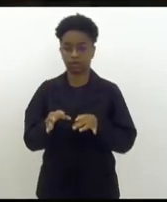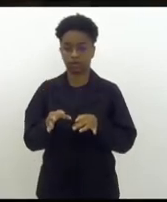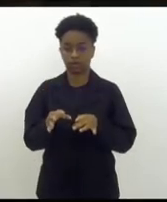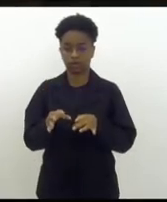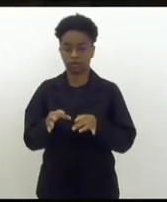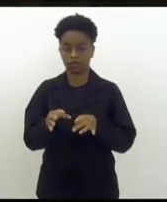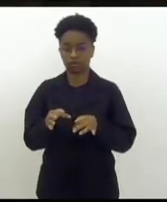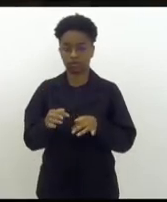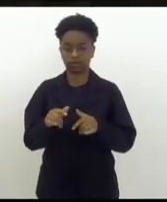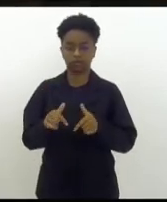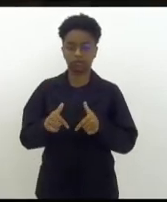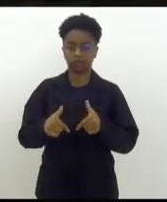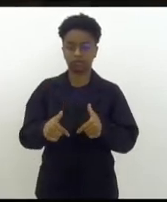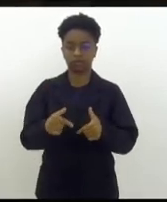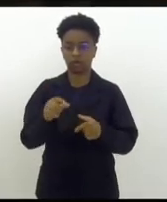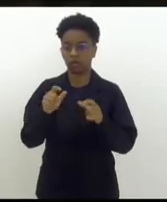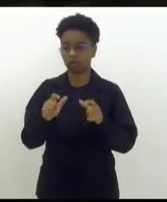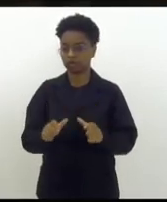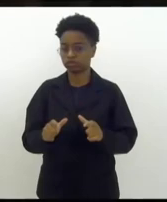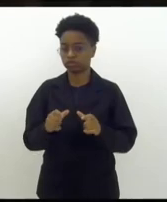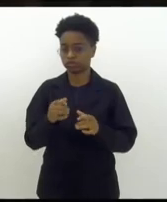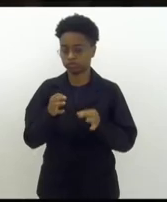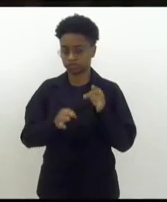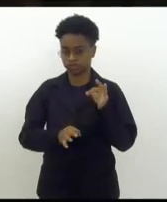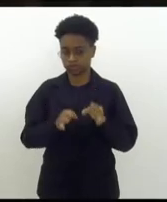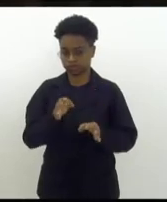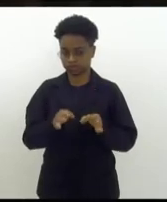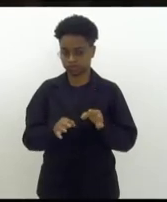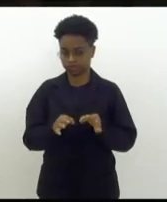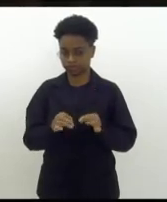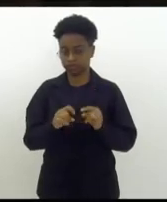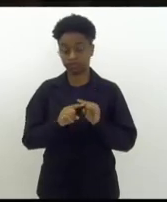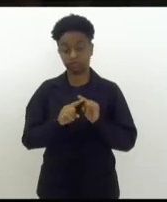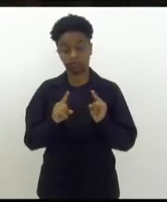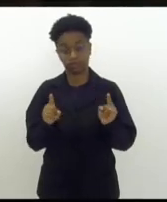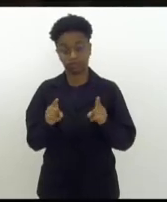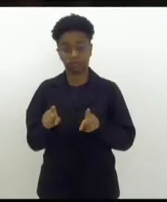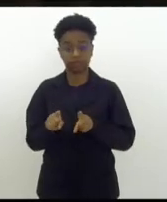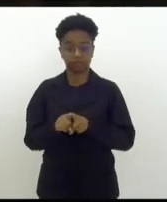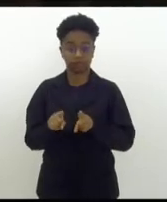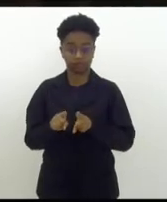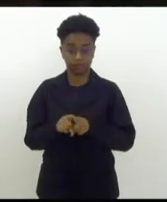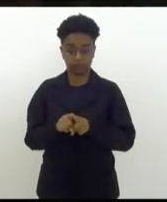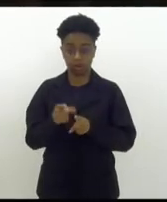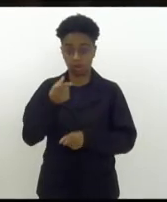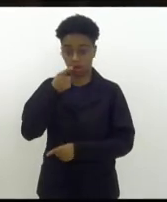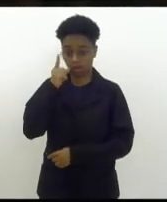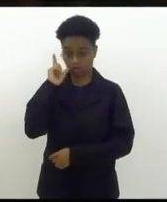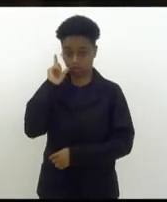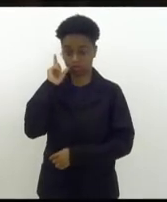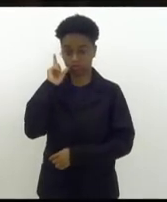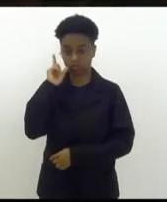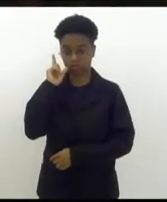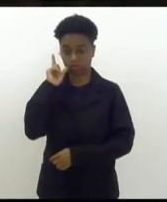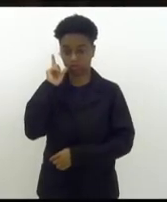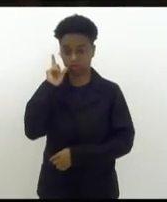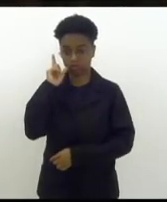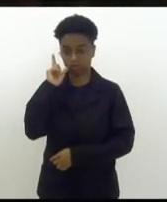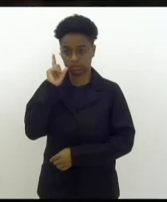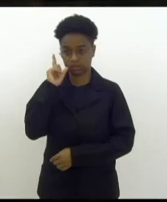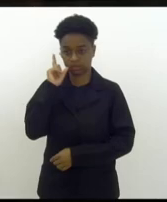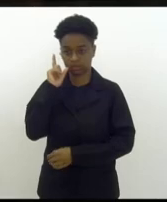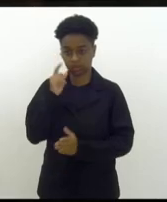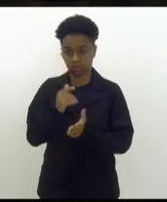justiça mas também senhora presidente desde o dia de ontem que